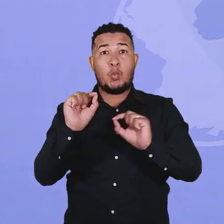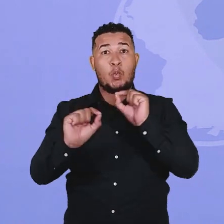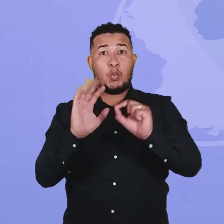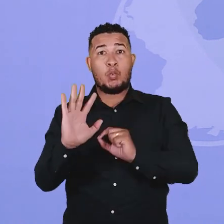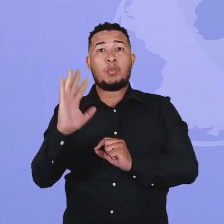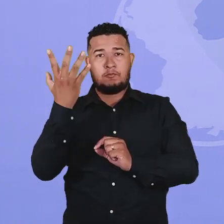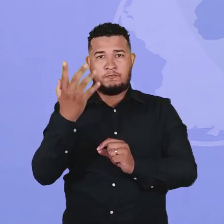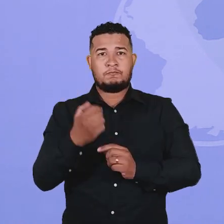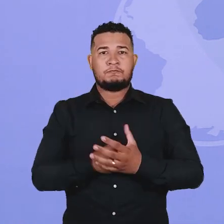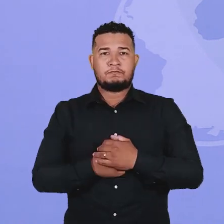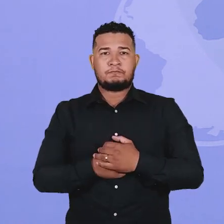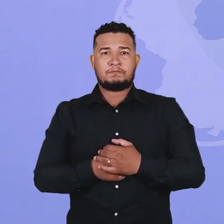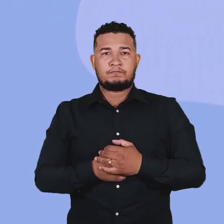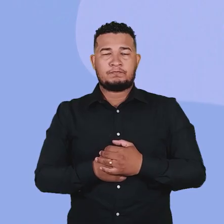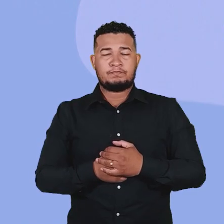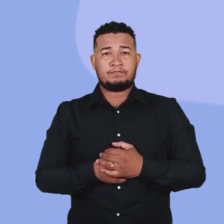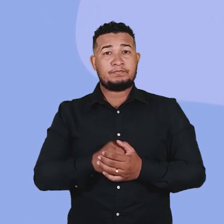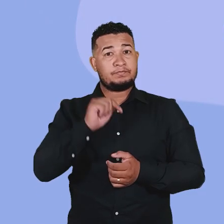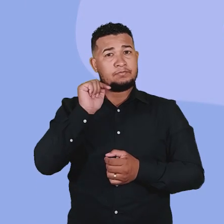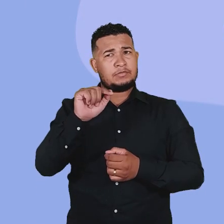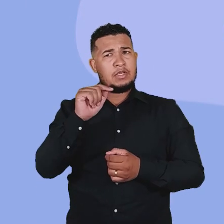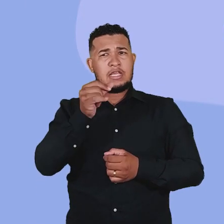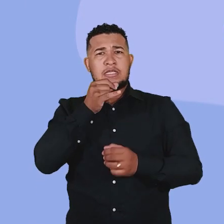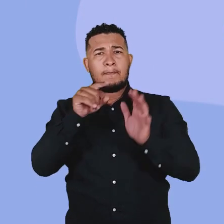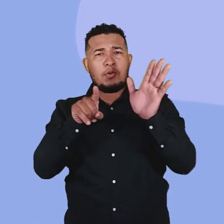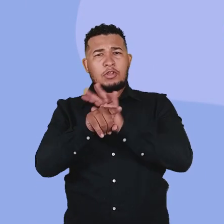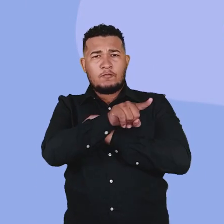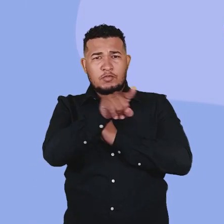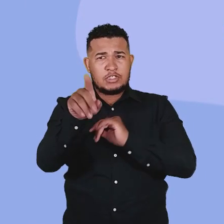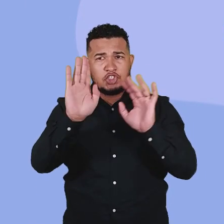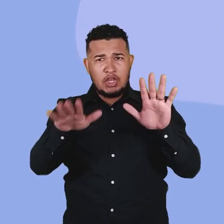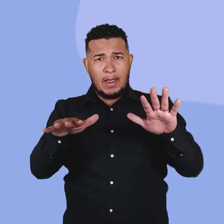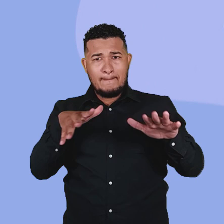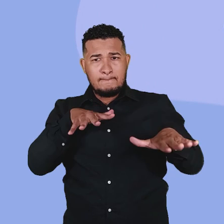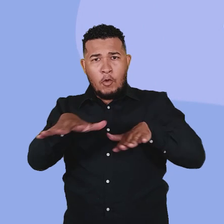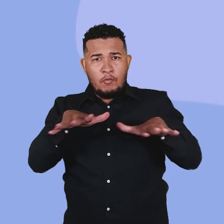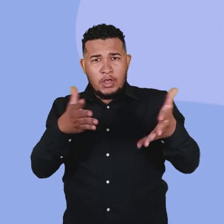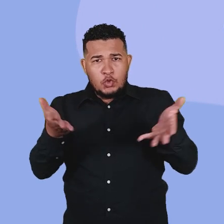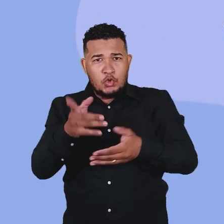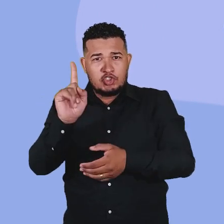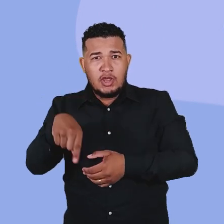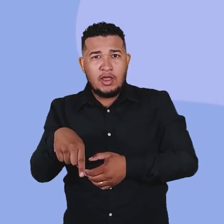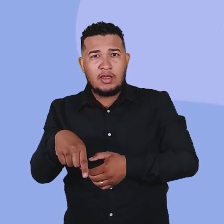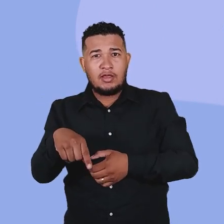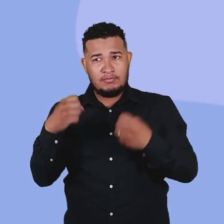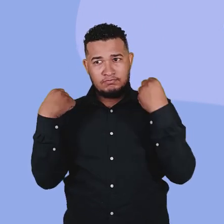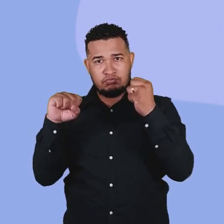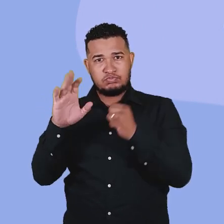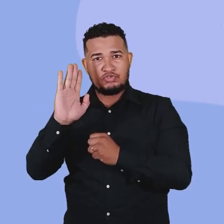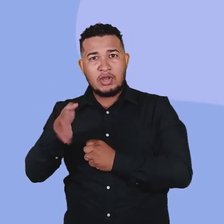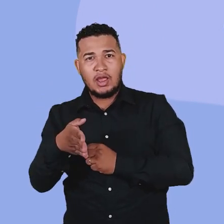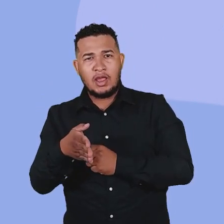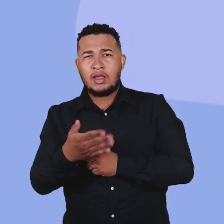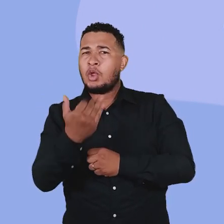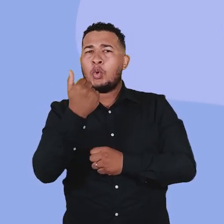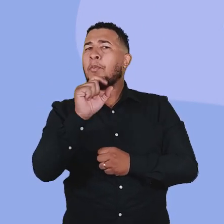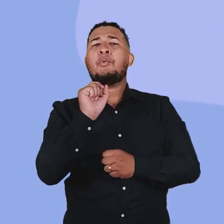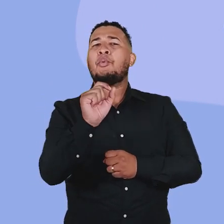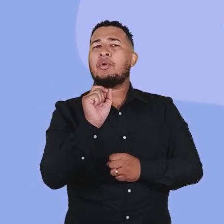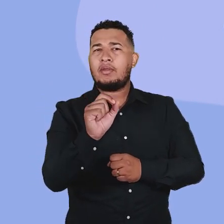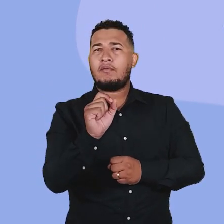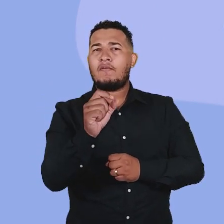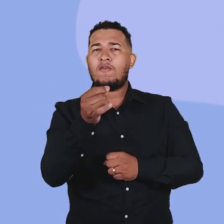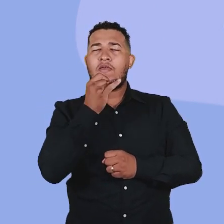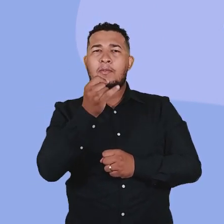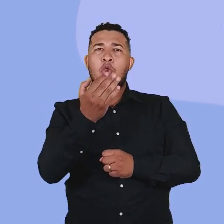possa entender. Vamos para o mesmo slide. Já se movimentou hoje? O que você comeu hoje? O excesso do consumo de